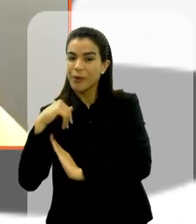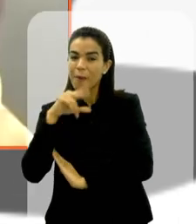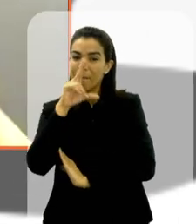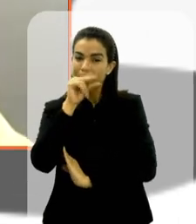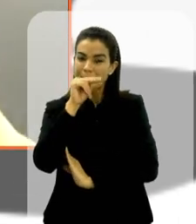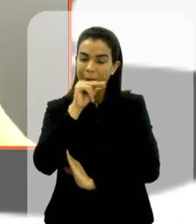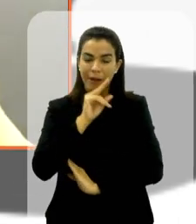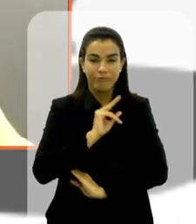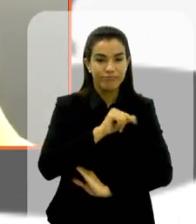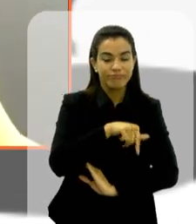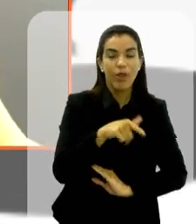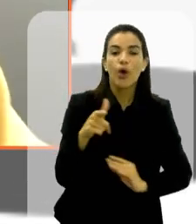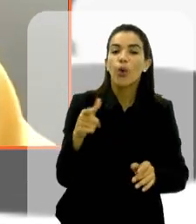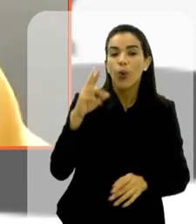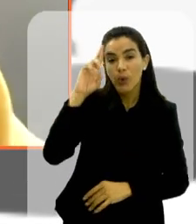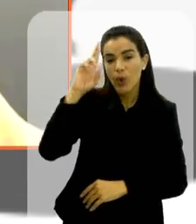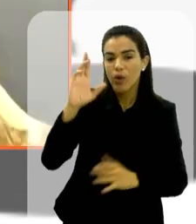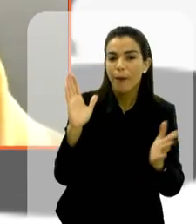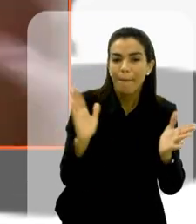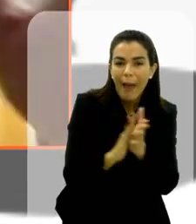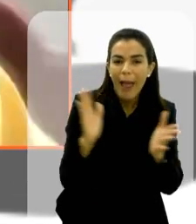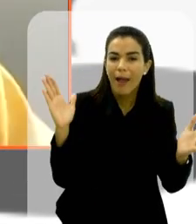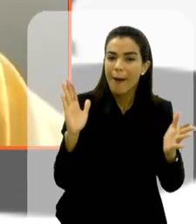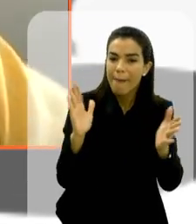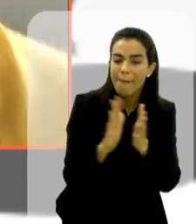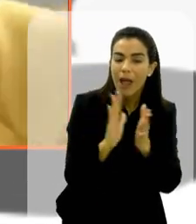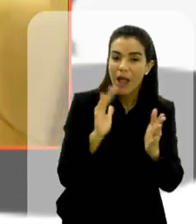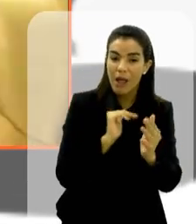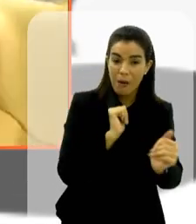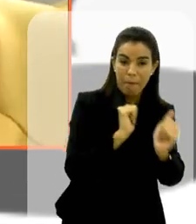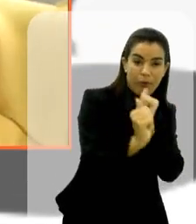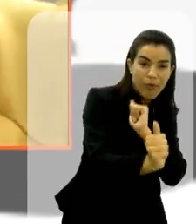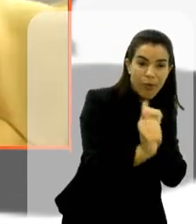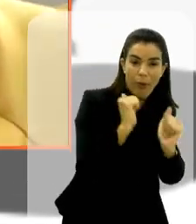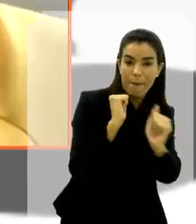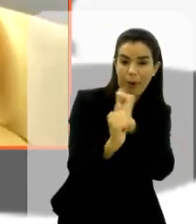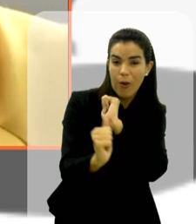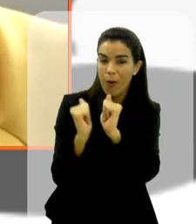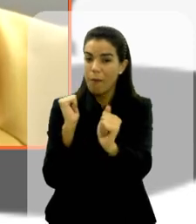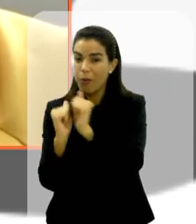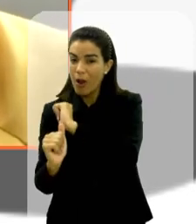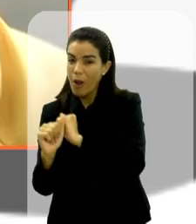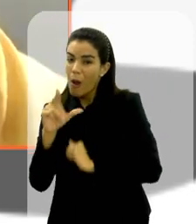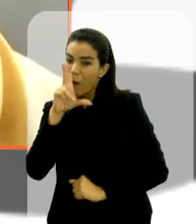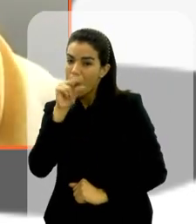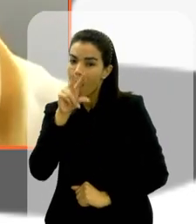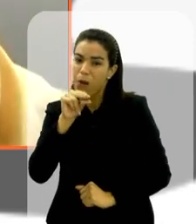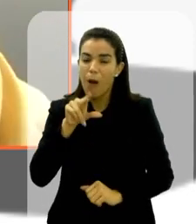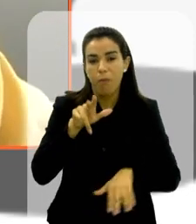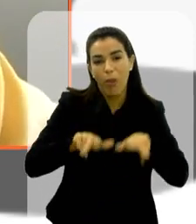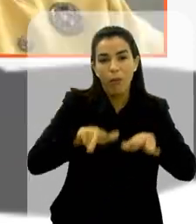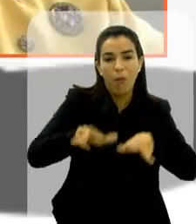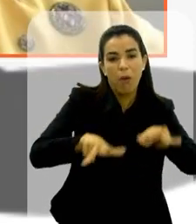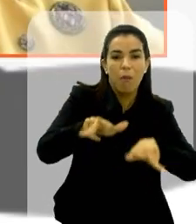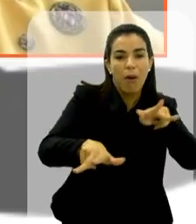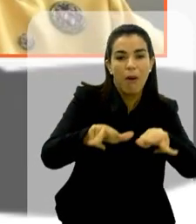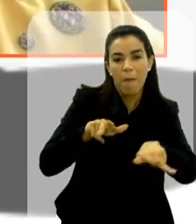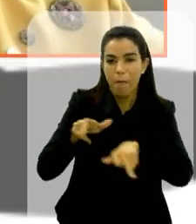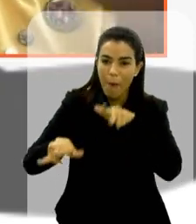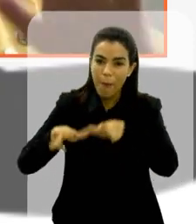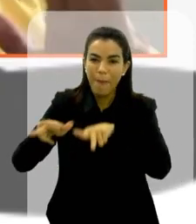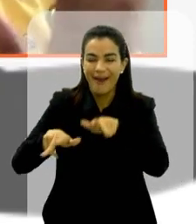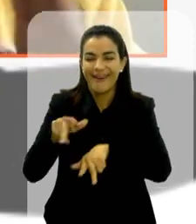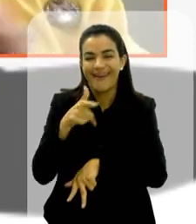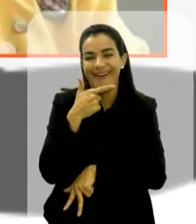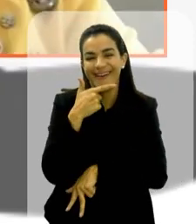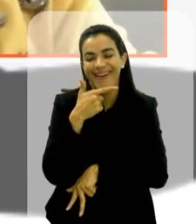aí o dono vai batendo palma, o pato vai correndo, aquele pato que no final chegar primeiro ganhou o prêmio.